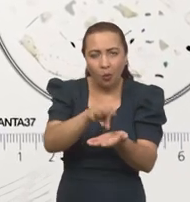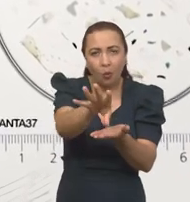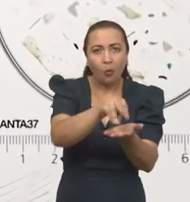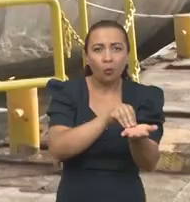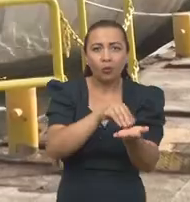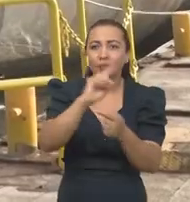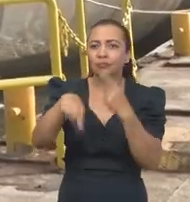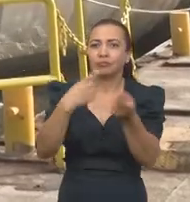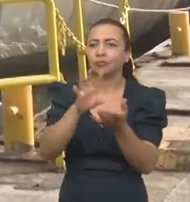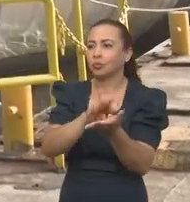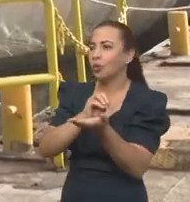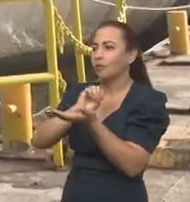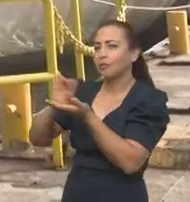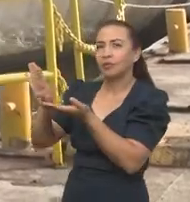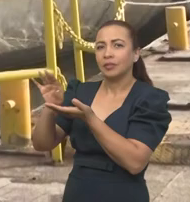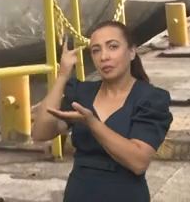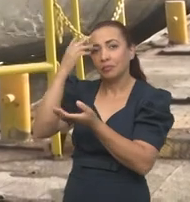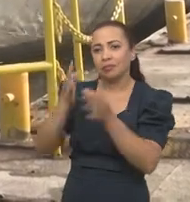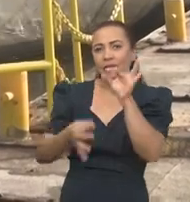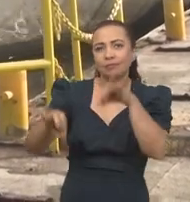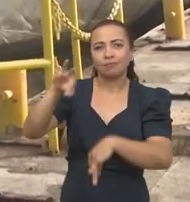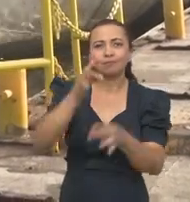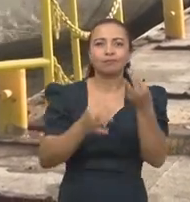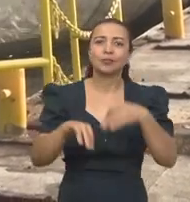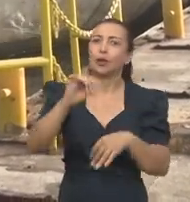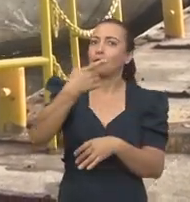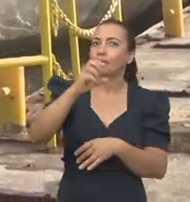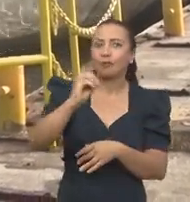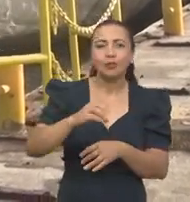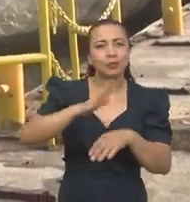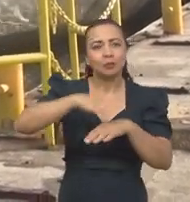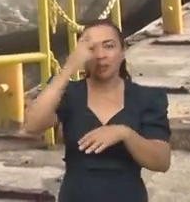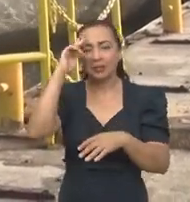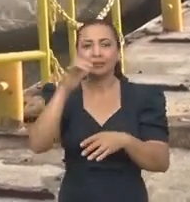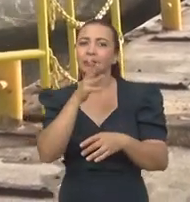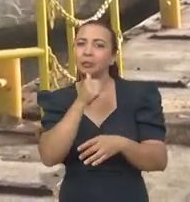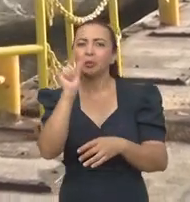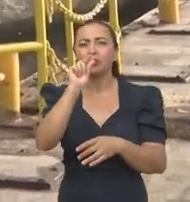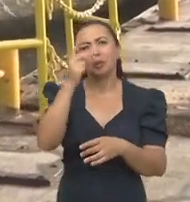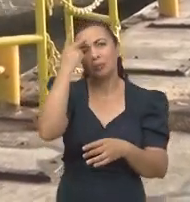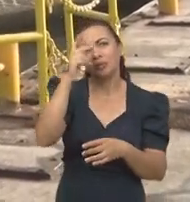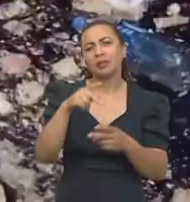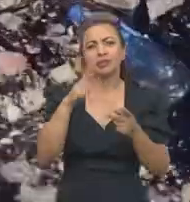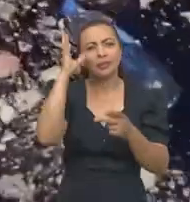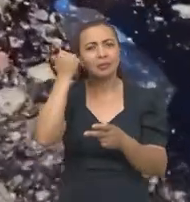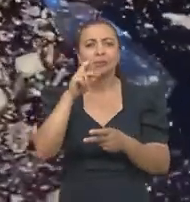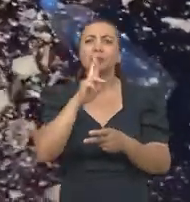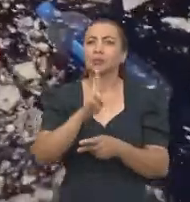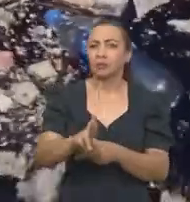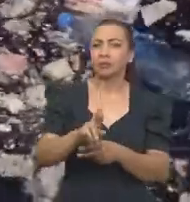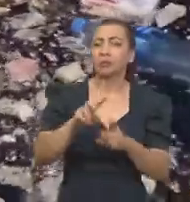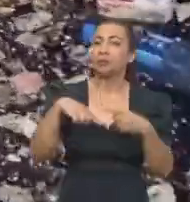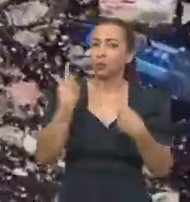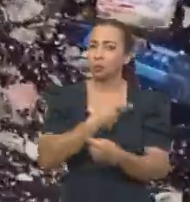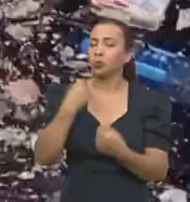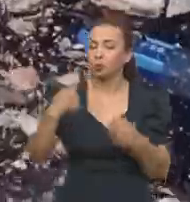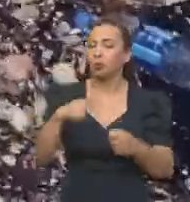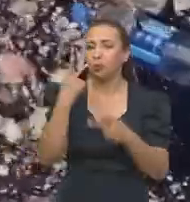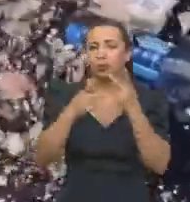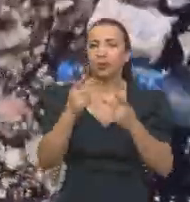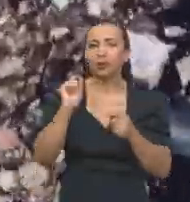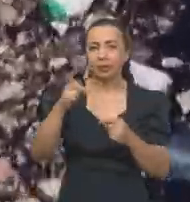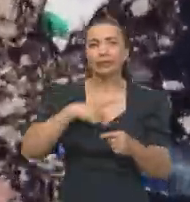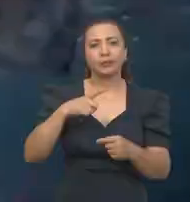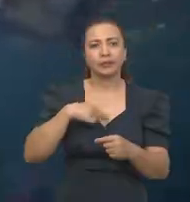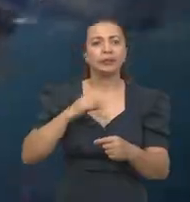em mais de 20 Laboratórios né planagem então demora um pouquinho realmente pra gente poder falar de o piercing pode falar que realmente